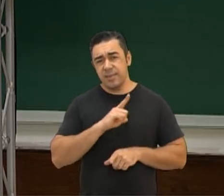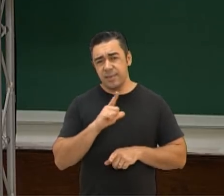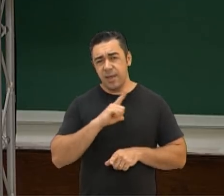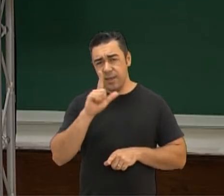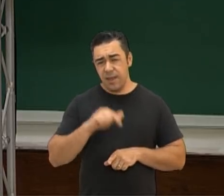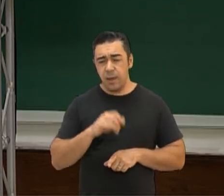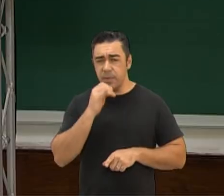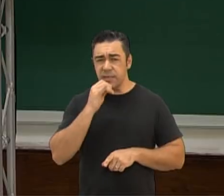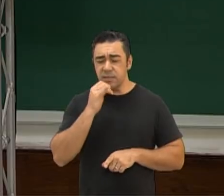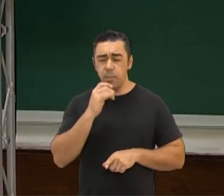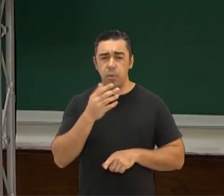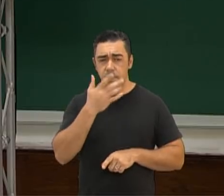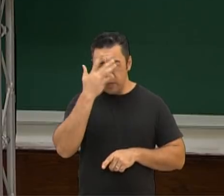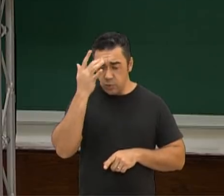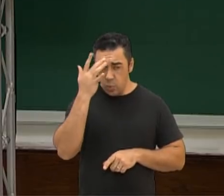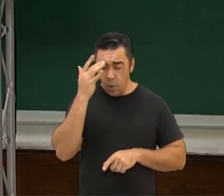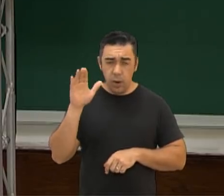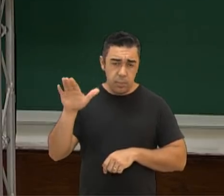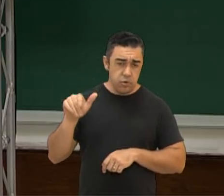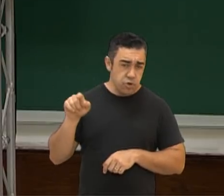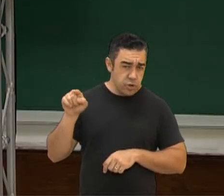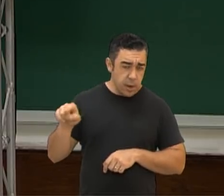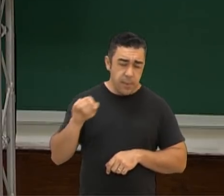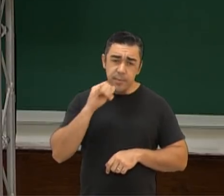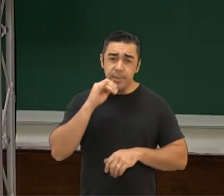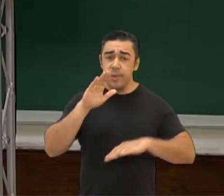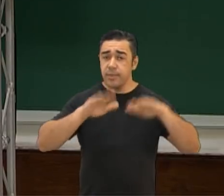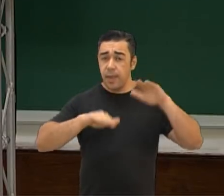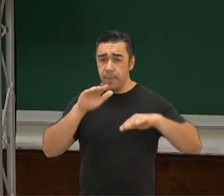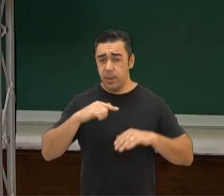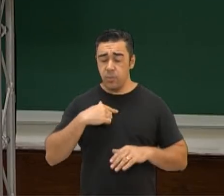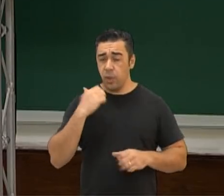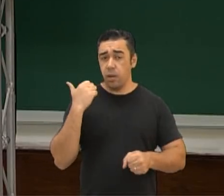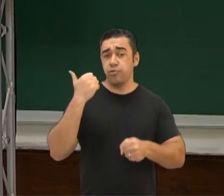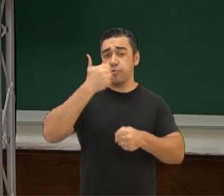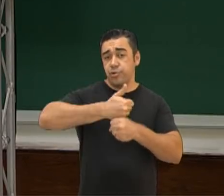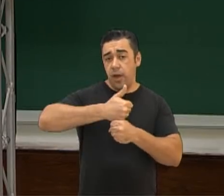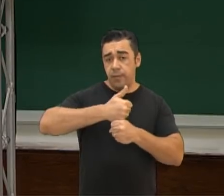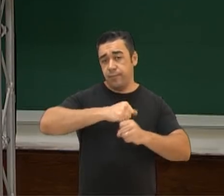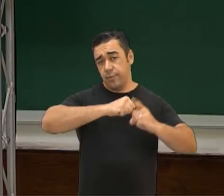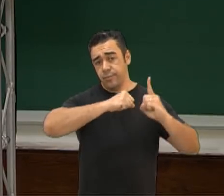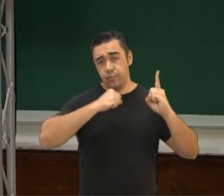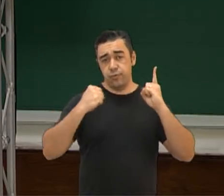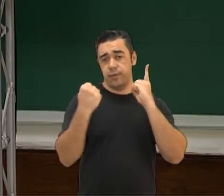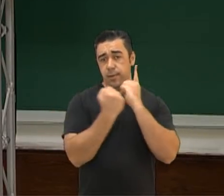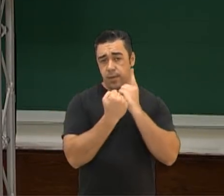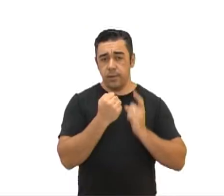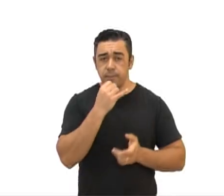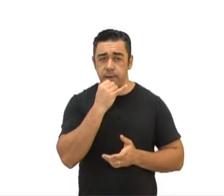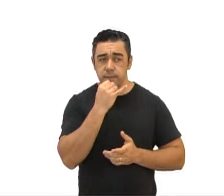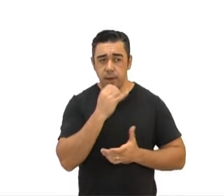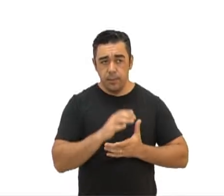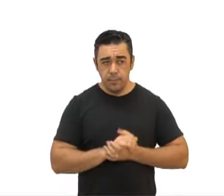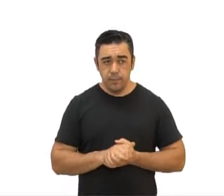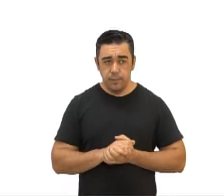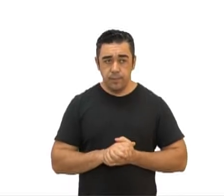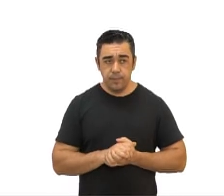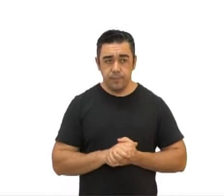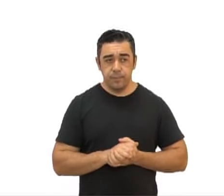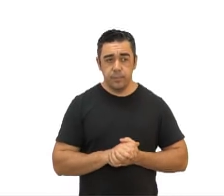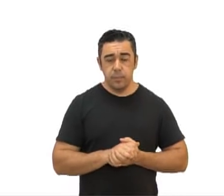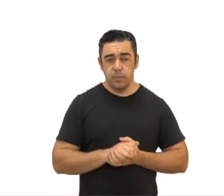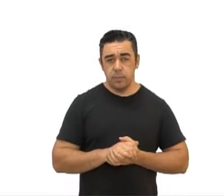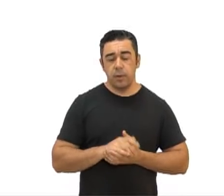de tratamento, que é como que eu trato uma pessoa dependendo do cargo que ela ocupe na sociedade, né? Então, a gente tem, por exemplo,